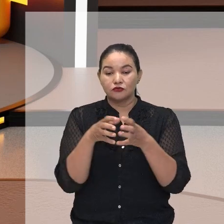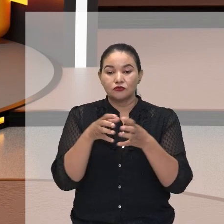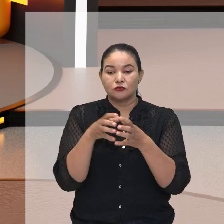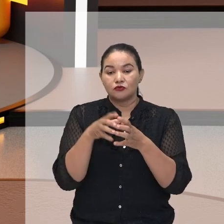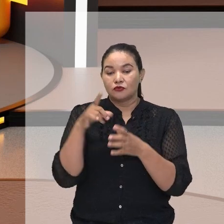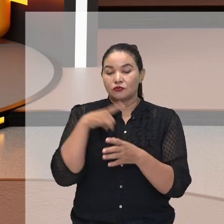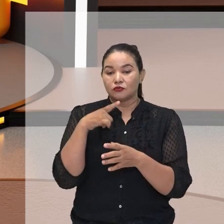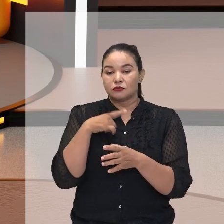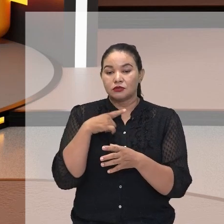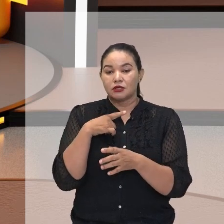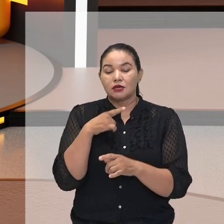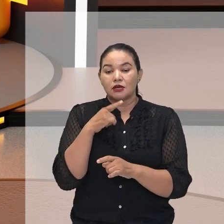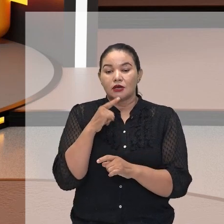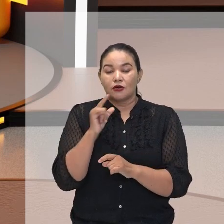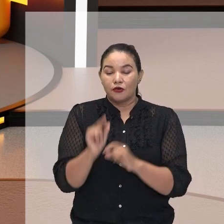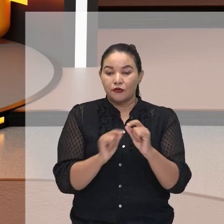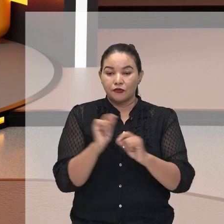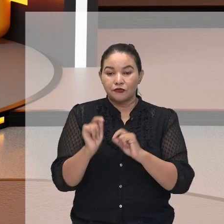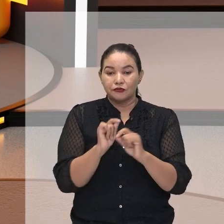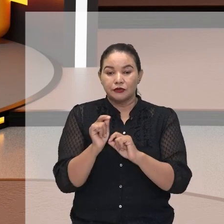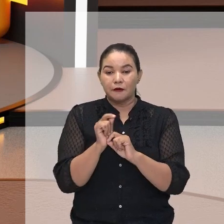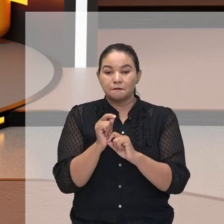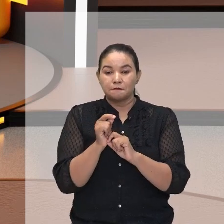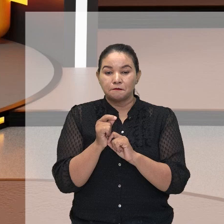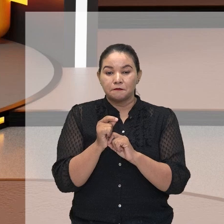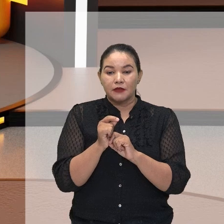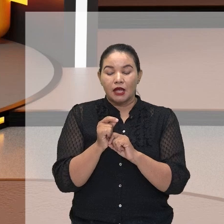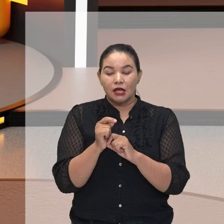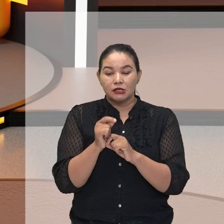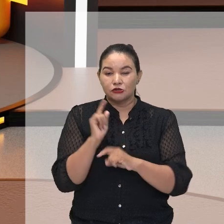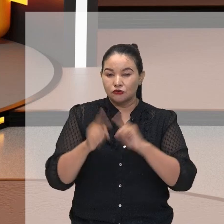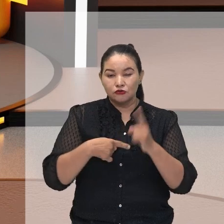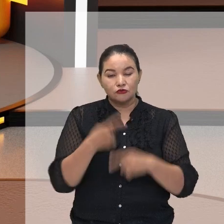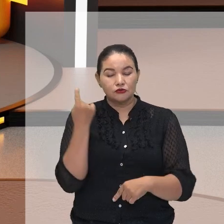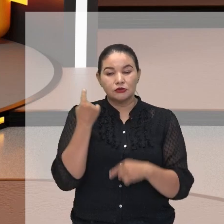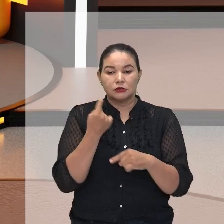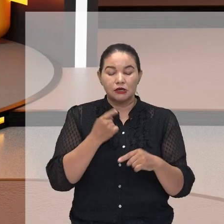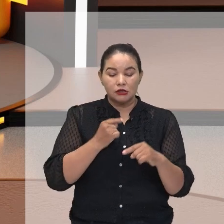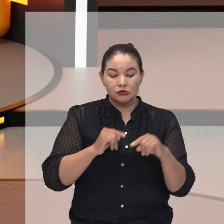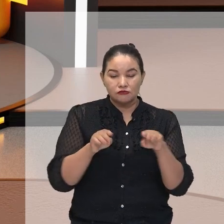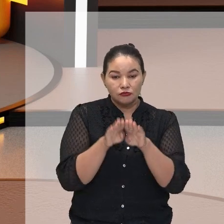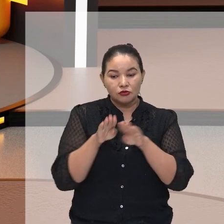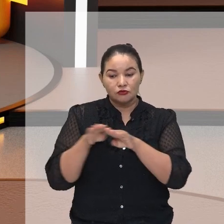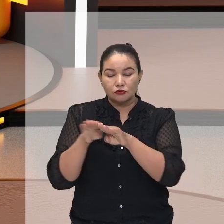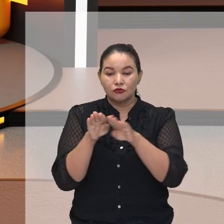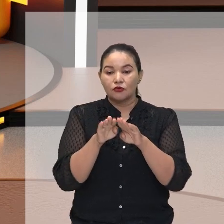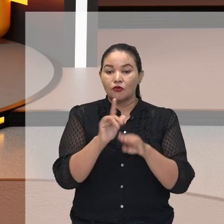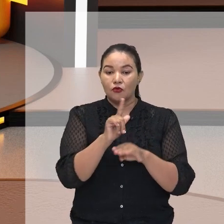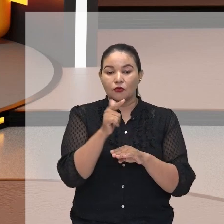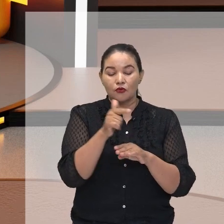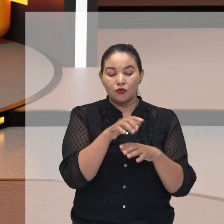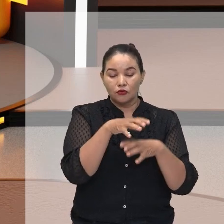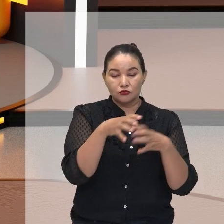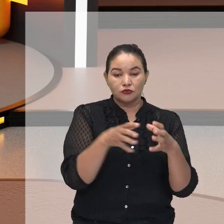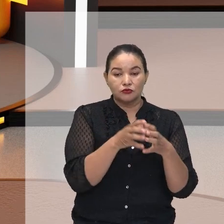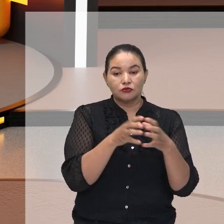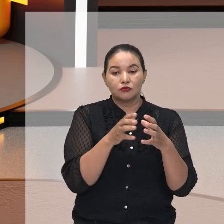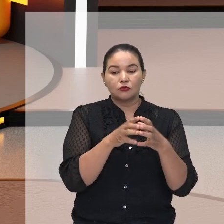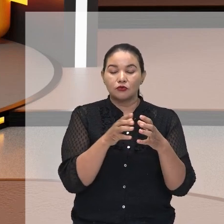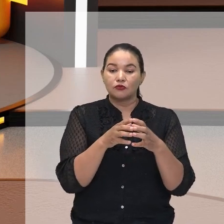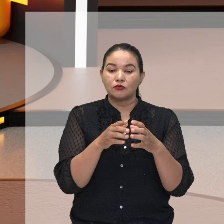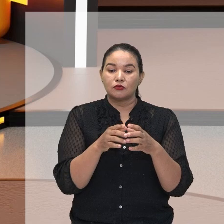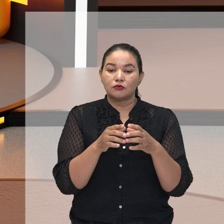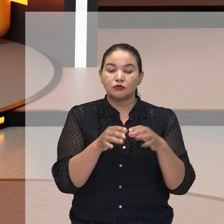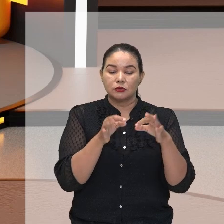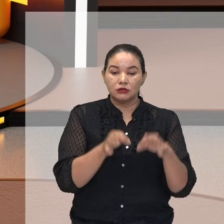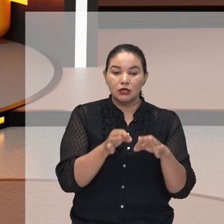ali um mesmo sucesso socioeconômico do que os tigres clássicos, né? Que vai estar ali